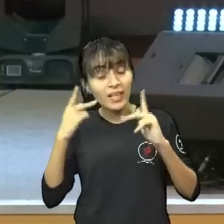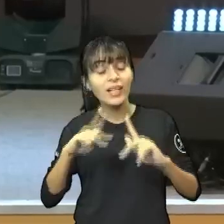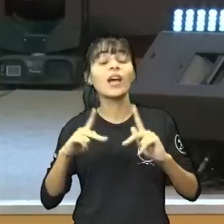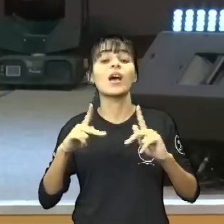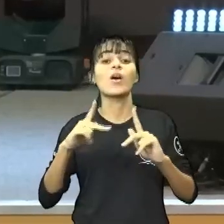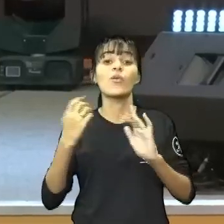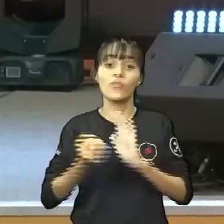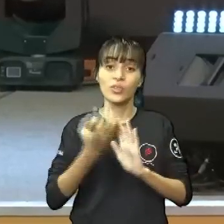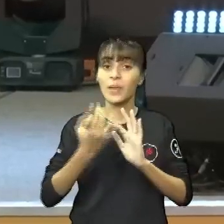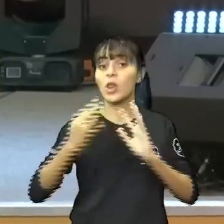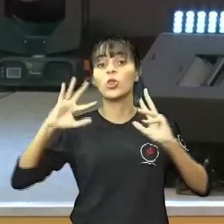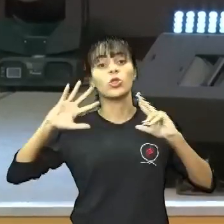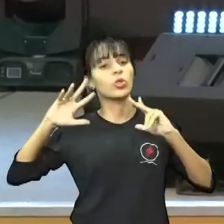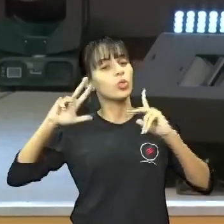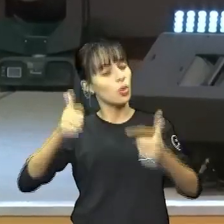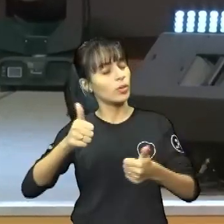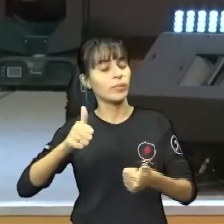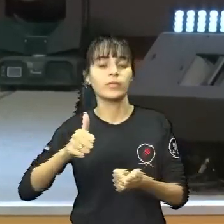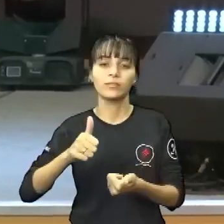toda a humanidade